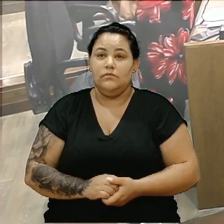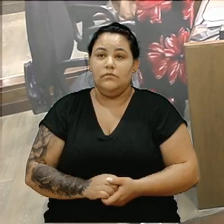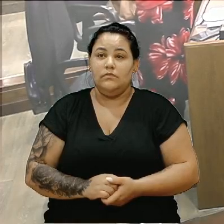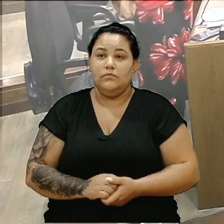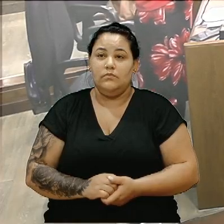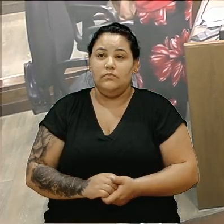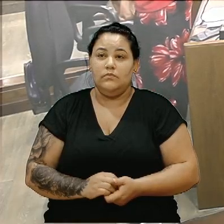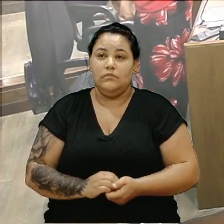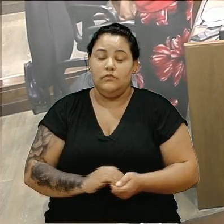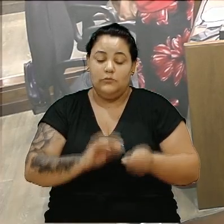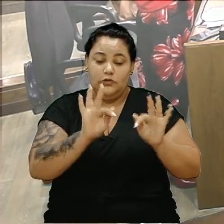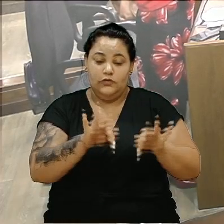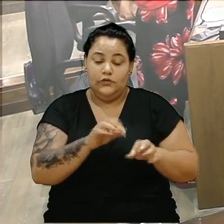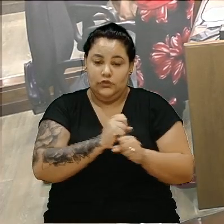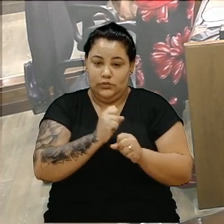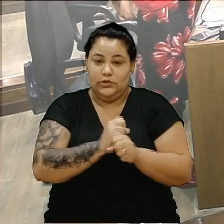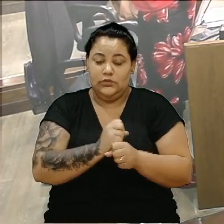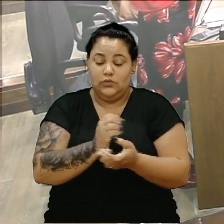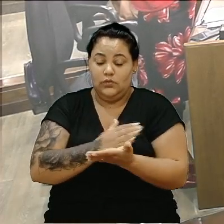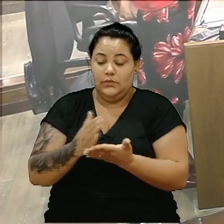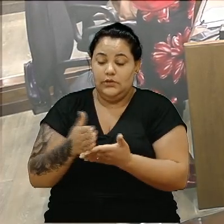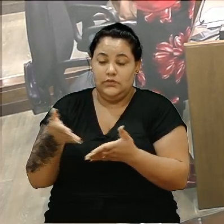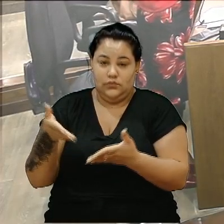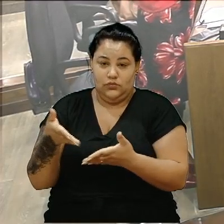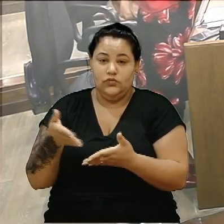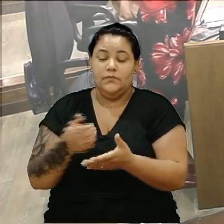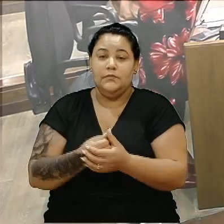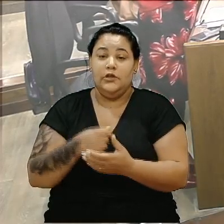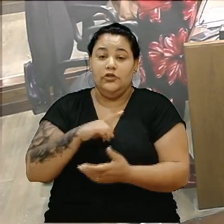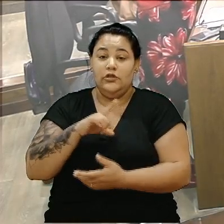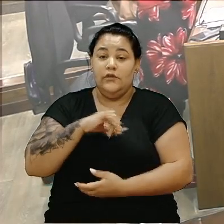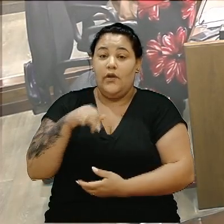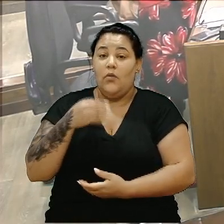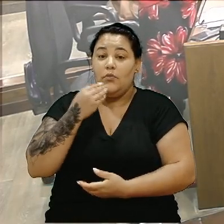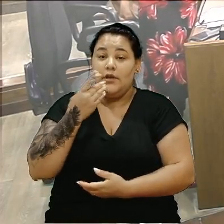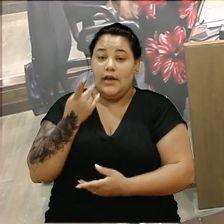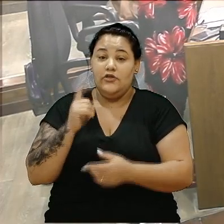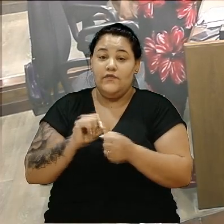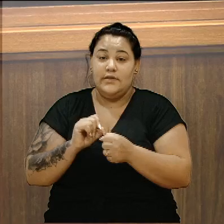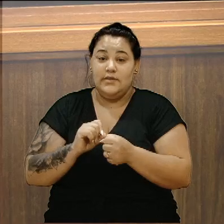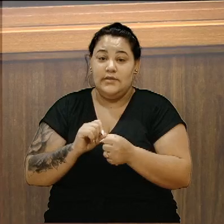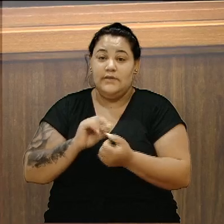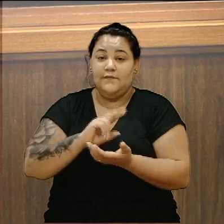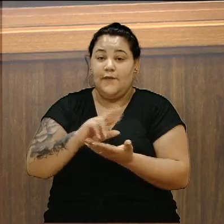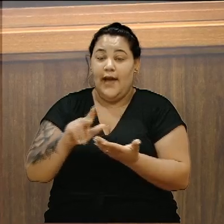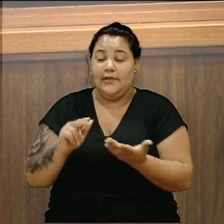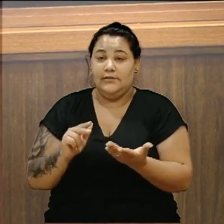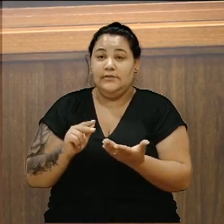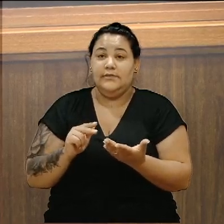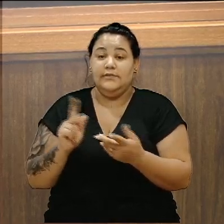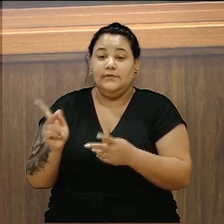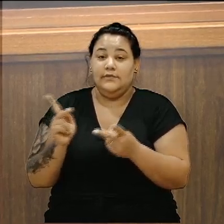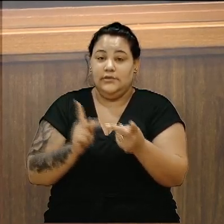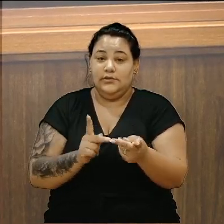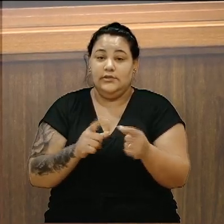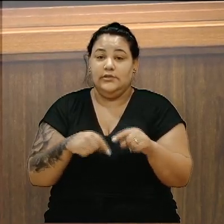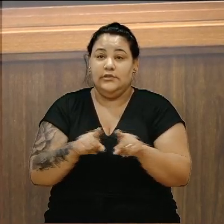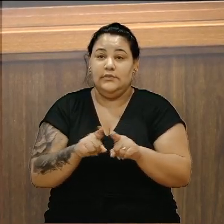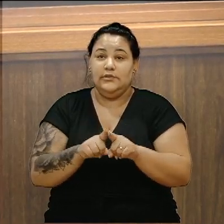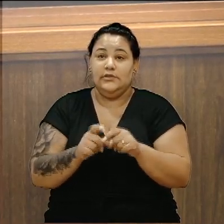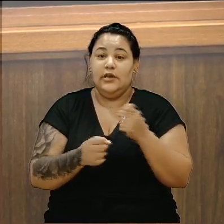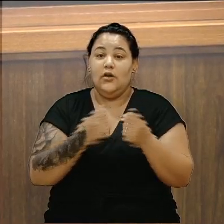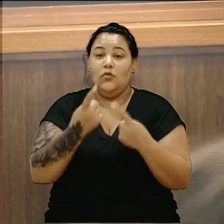No final do ano, início deste, nós tivemos a oportunidade de fazermos várias visitas a